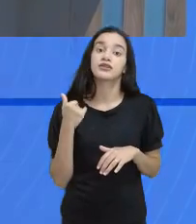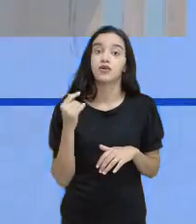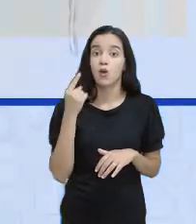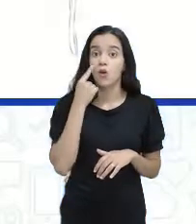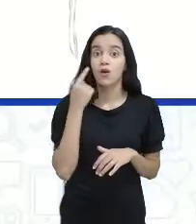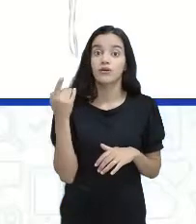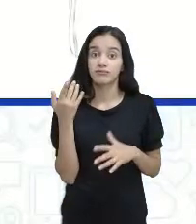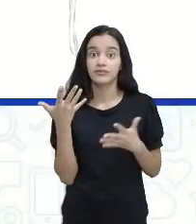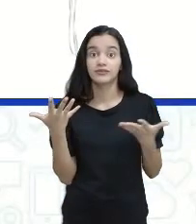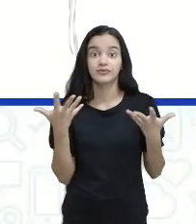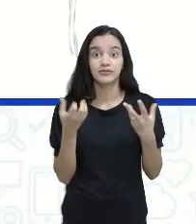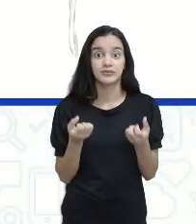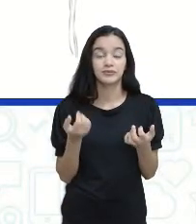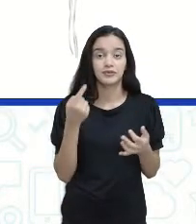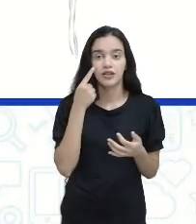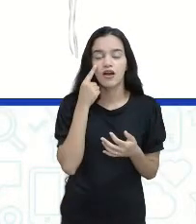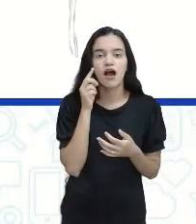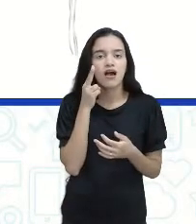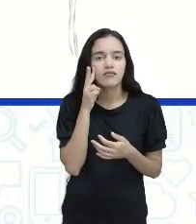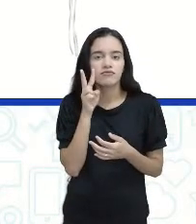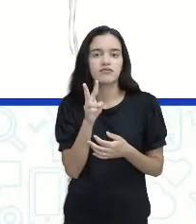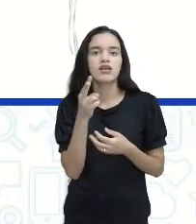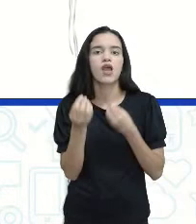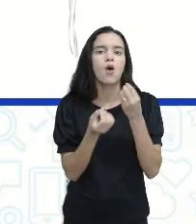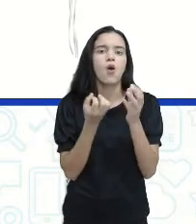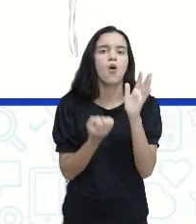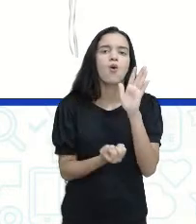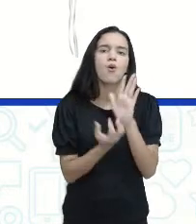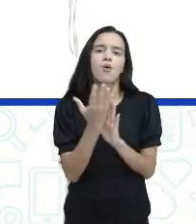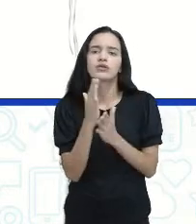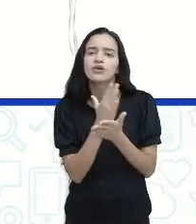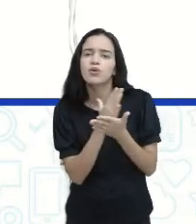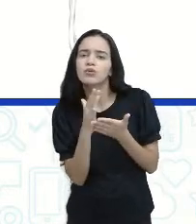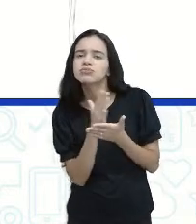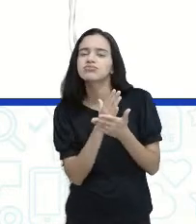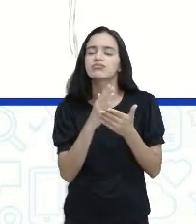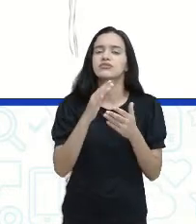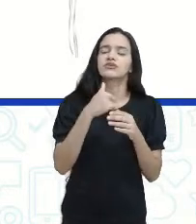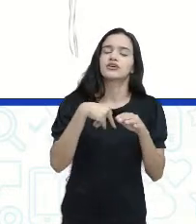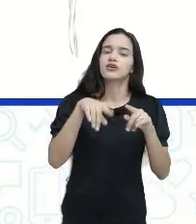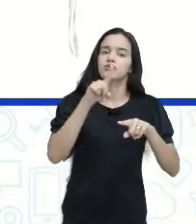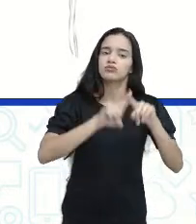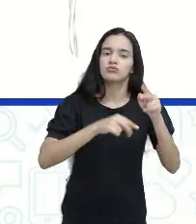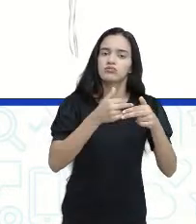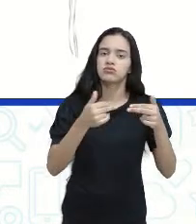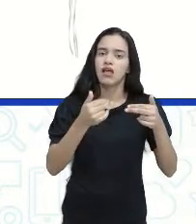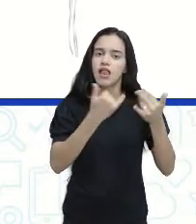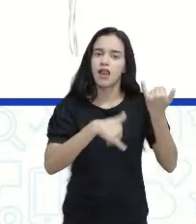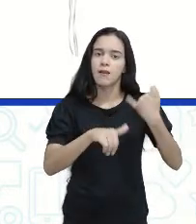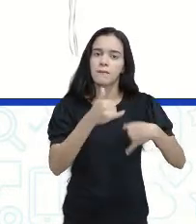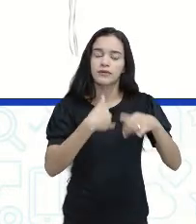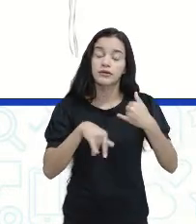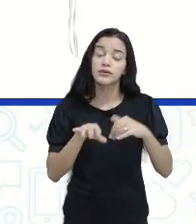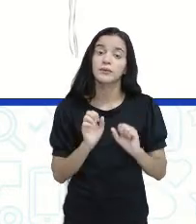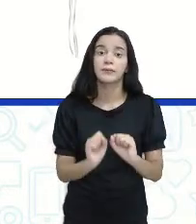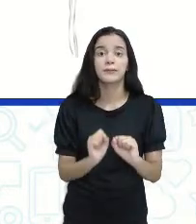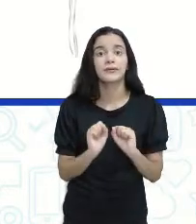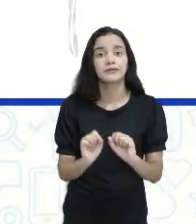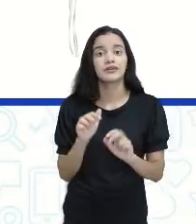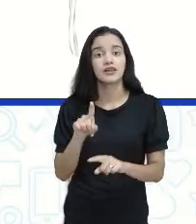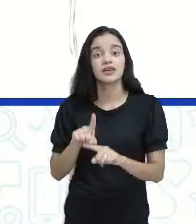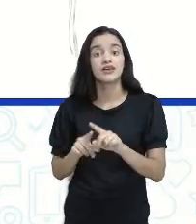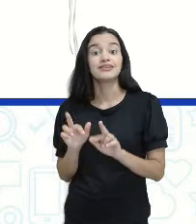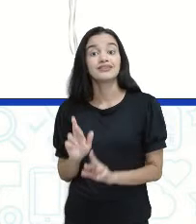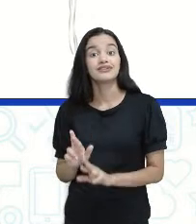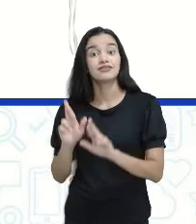aqui um pouquinho qual é a origem, né, de alguns dos elementos, tá certo? Então, os elementos, eles podem ter diferentes origens para os